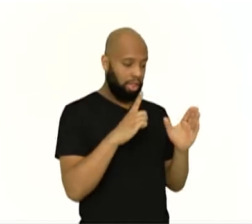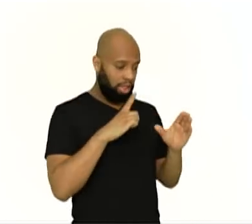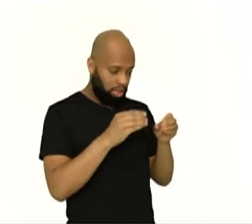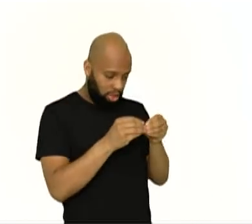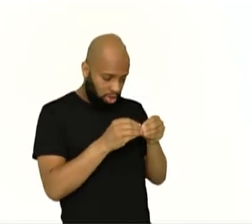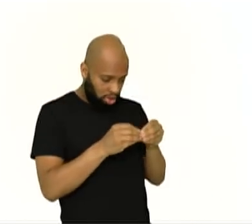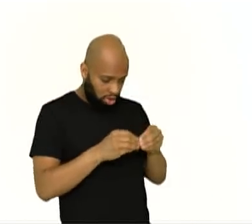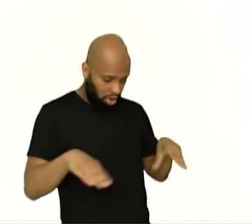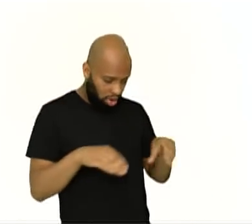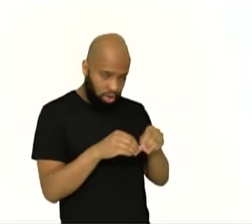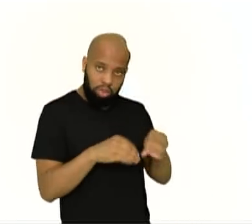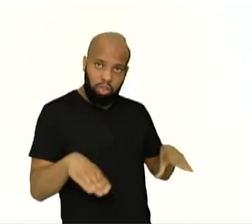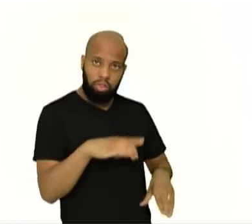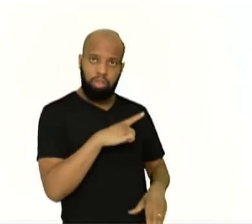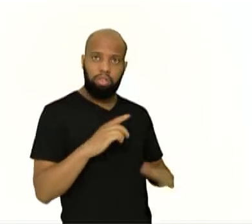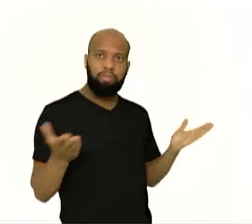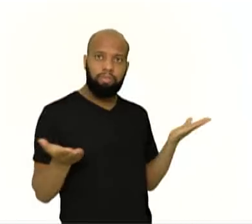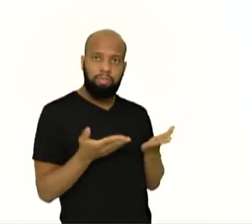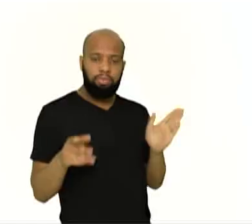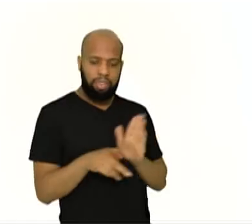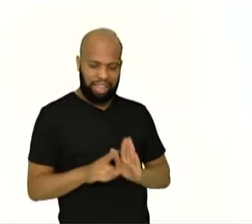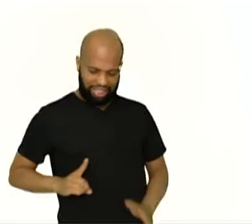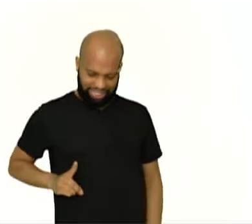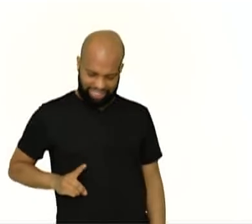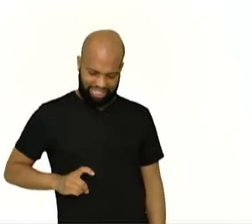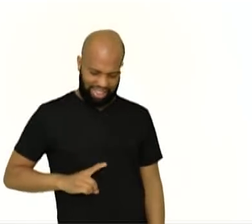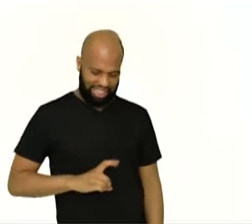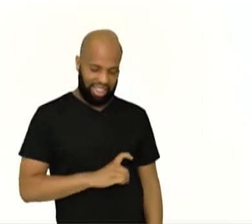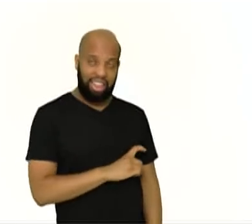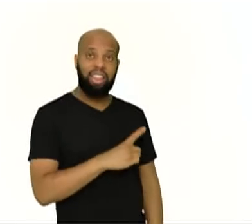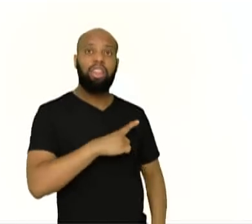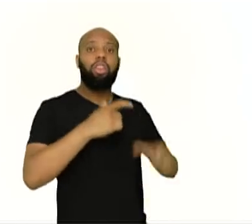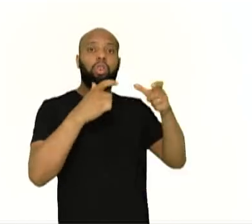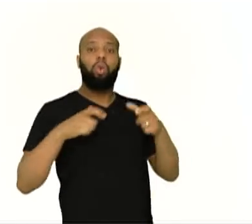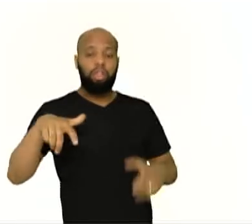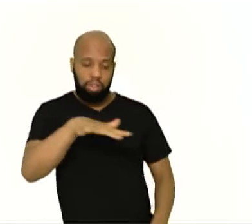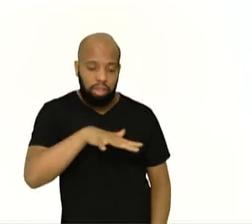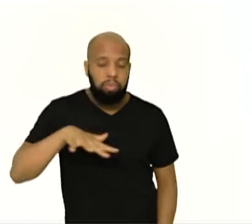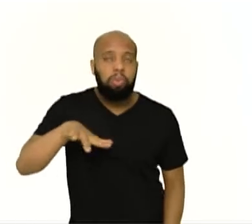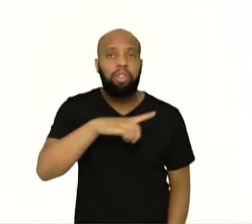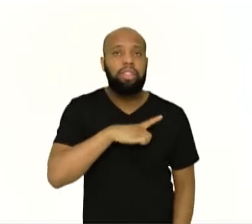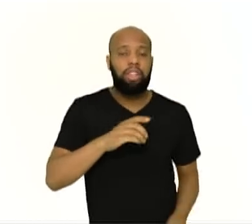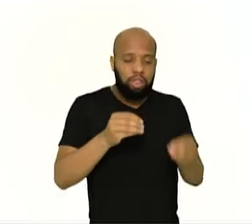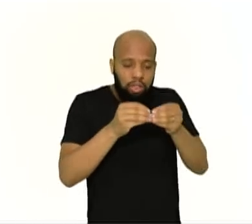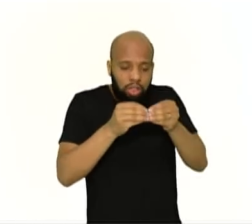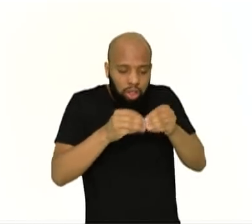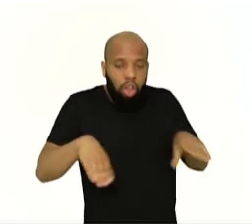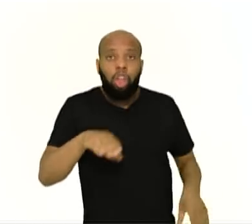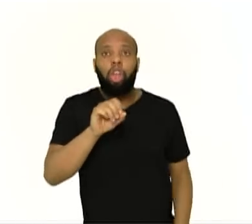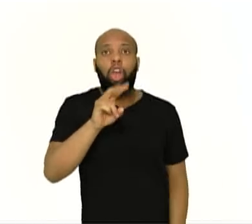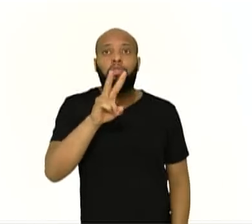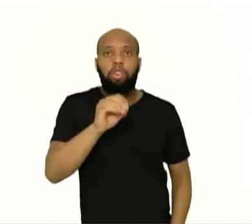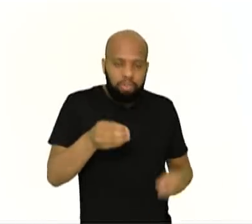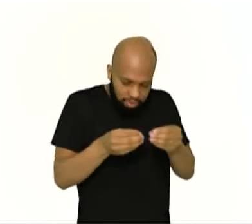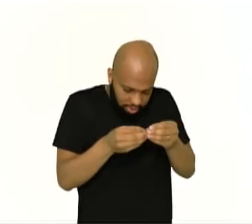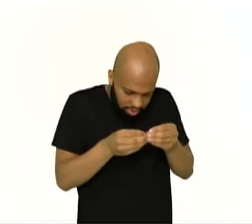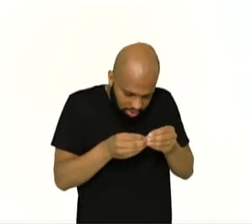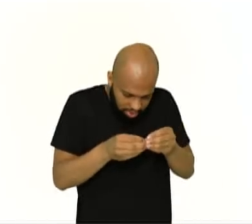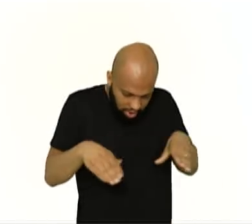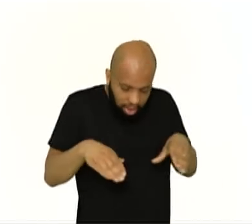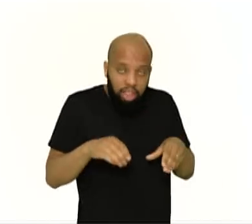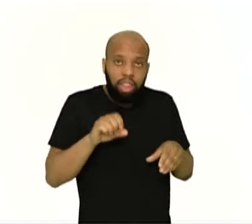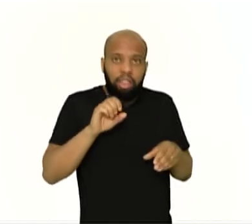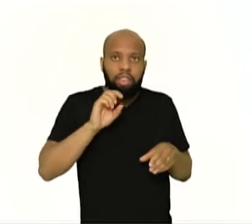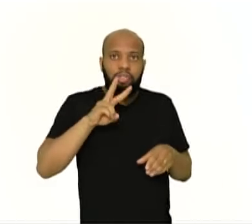ovos, desse verme, vão estar no ambiente e esses ovos vão eclodir, eles